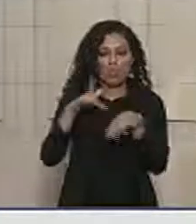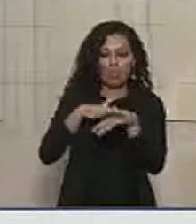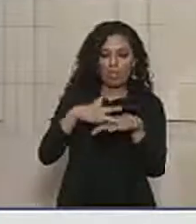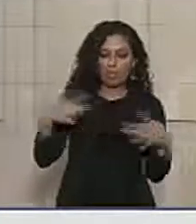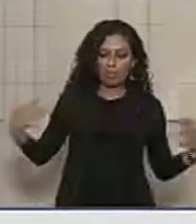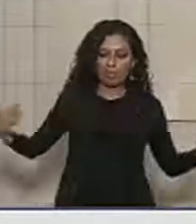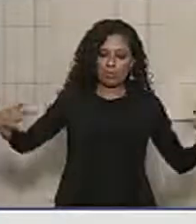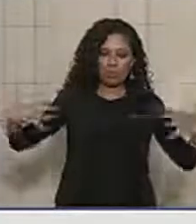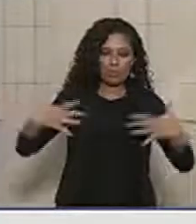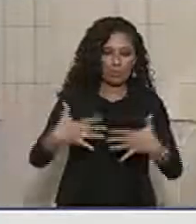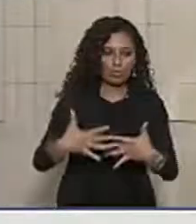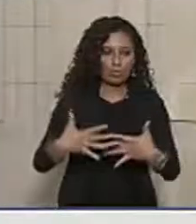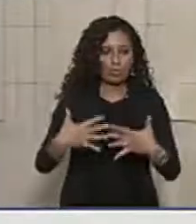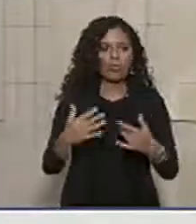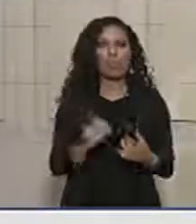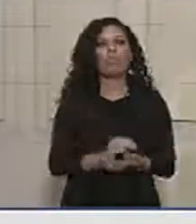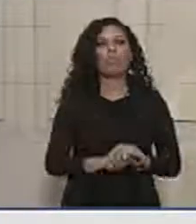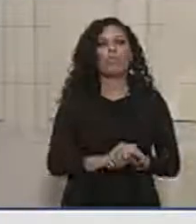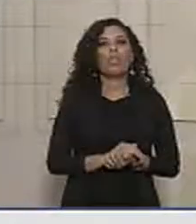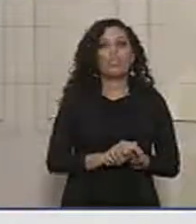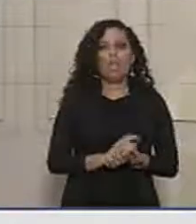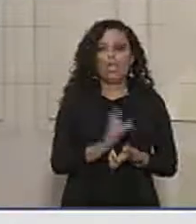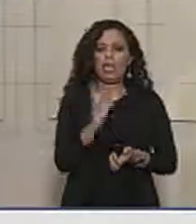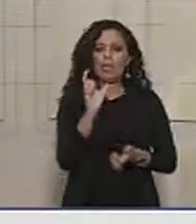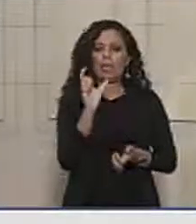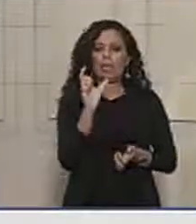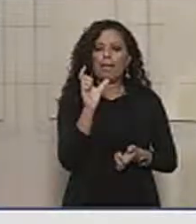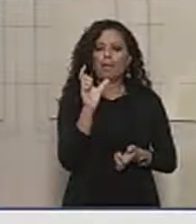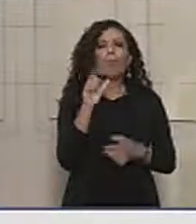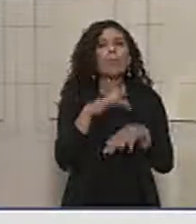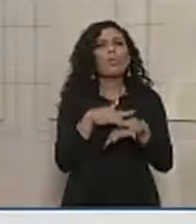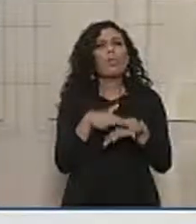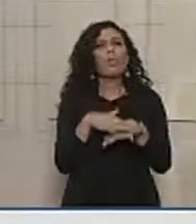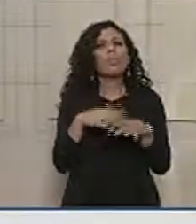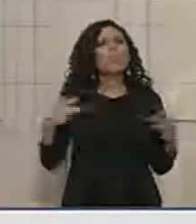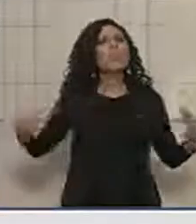A definição do autismo é um transtorno